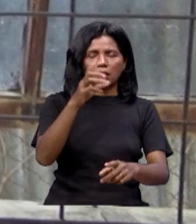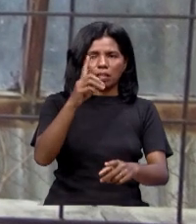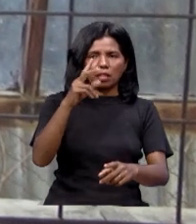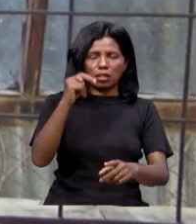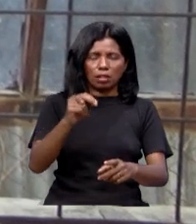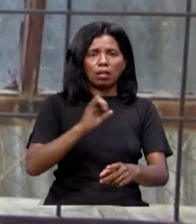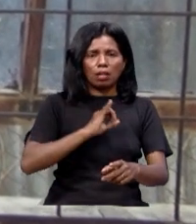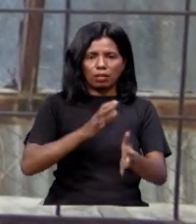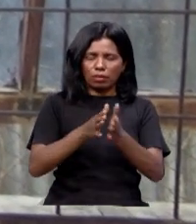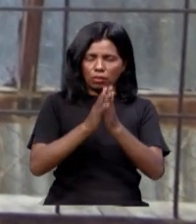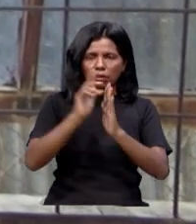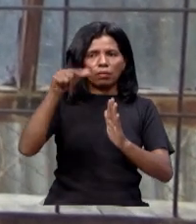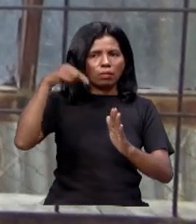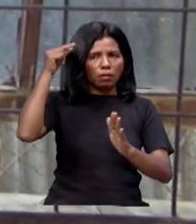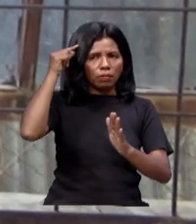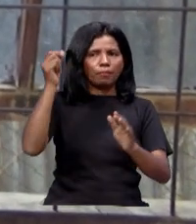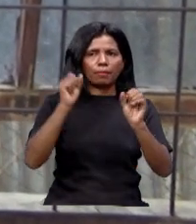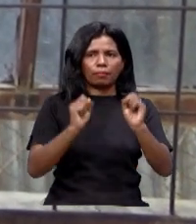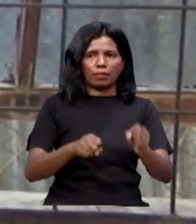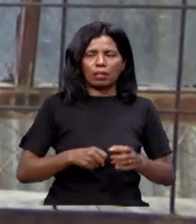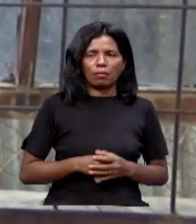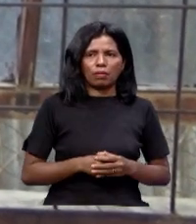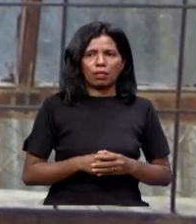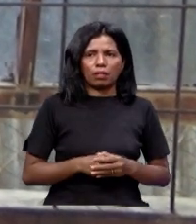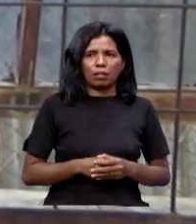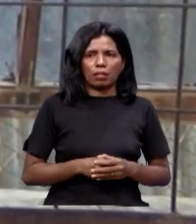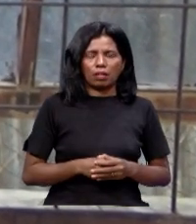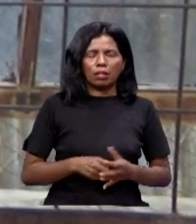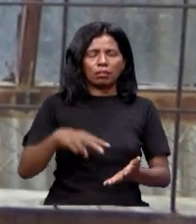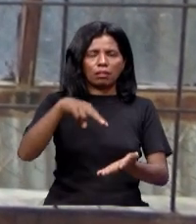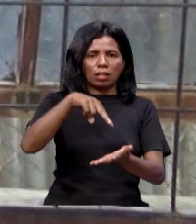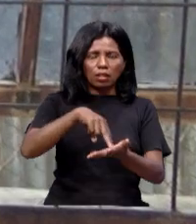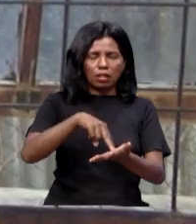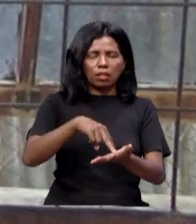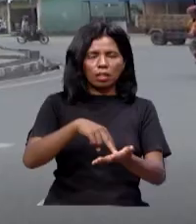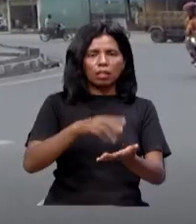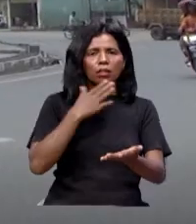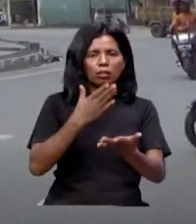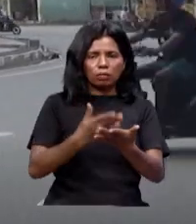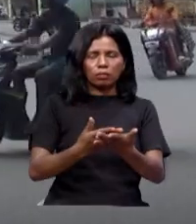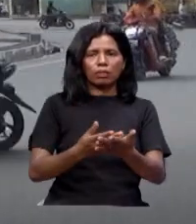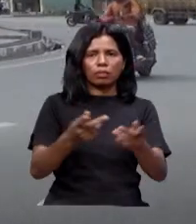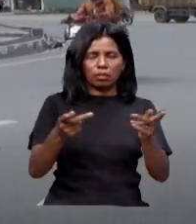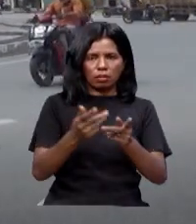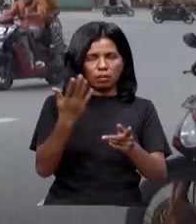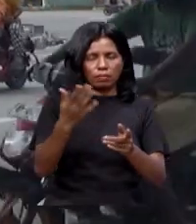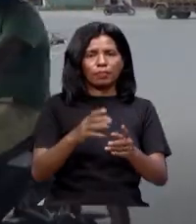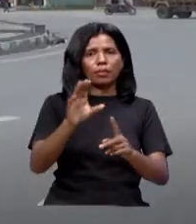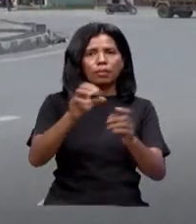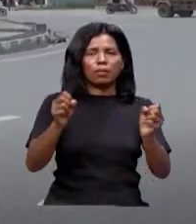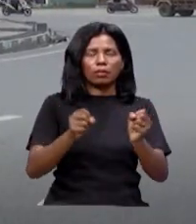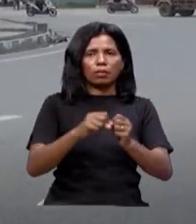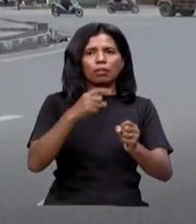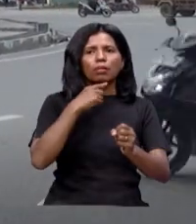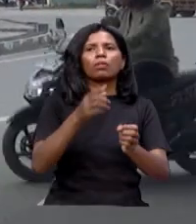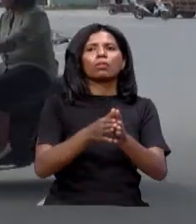ya governo para atu bele hari di dia kita fali fati dan ini Chefe Suku Comoro Mos,